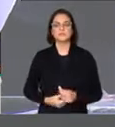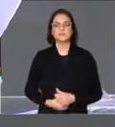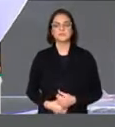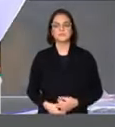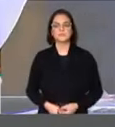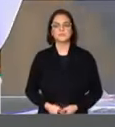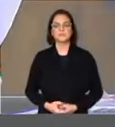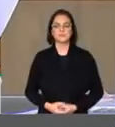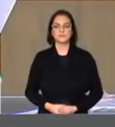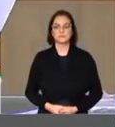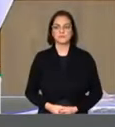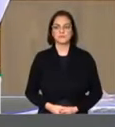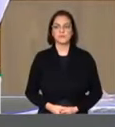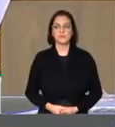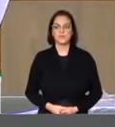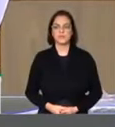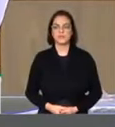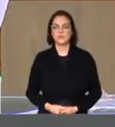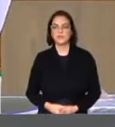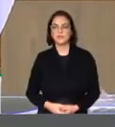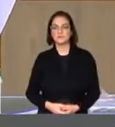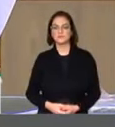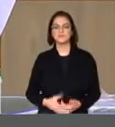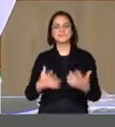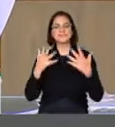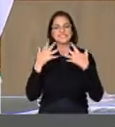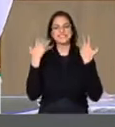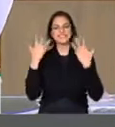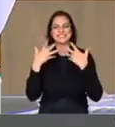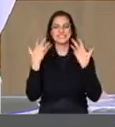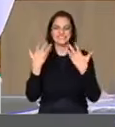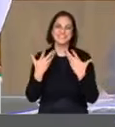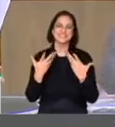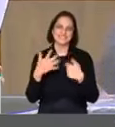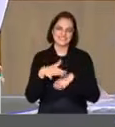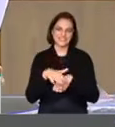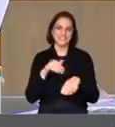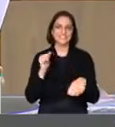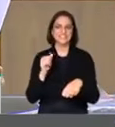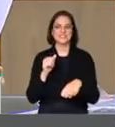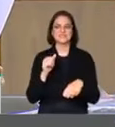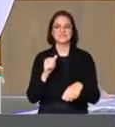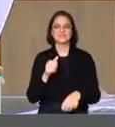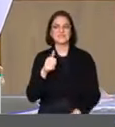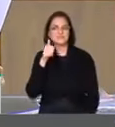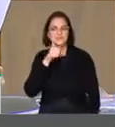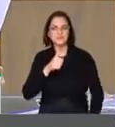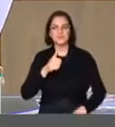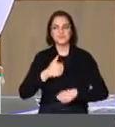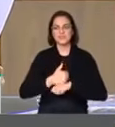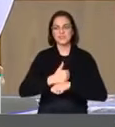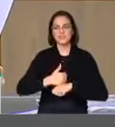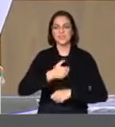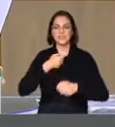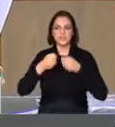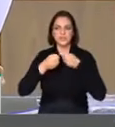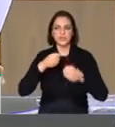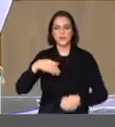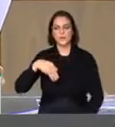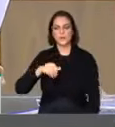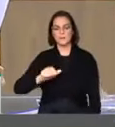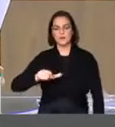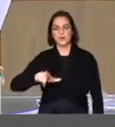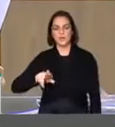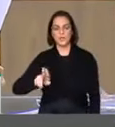uso da palavra. É com muita alegria que eu chamo a jornalista Malu Versosa